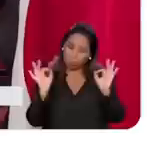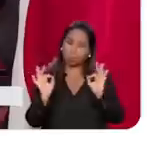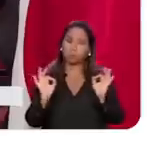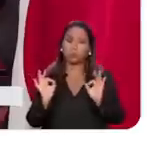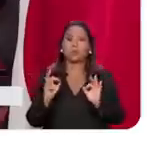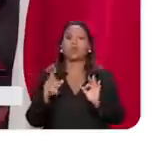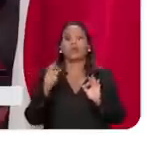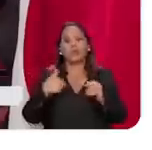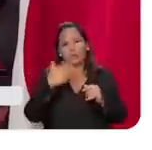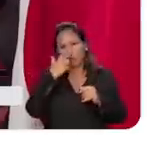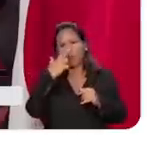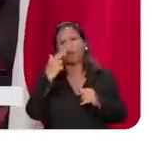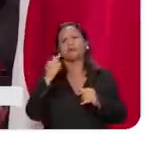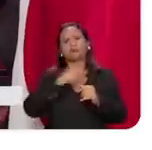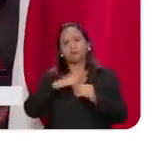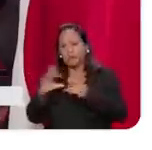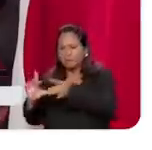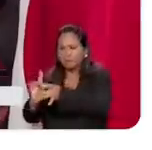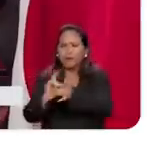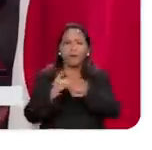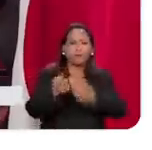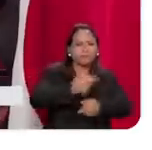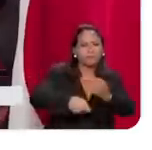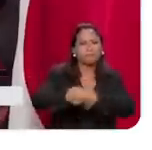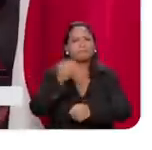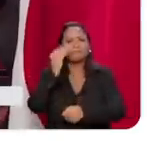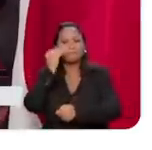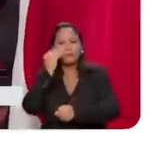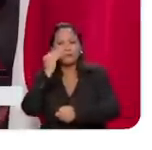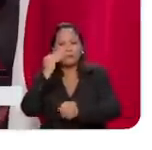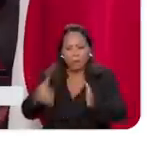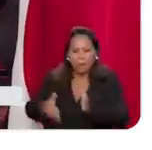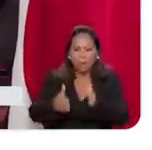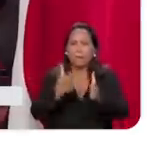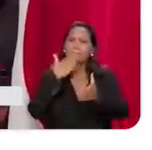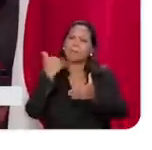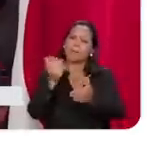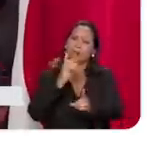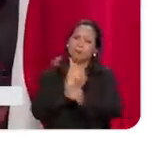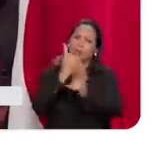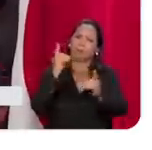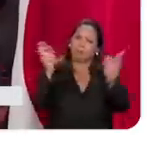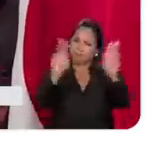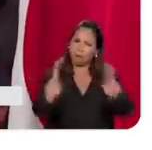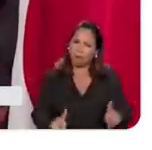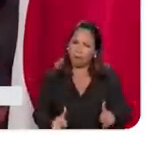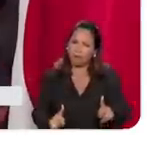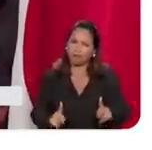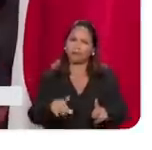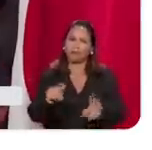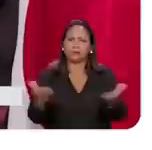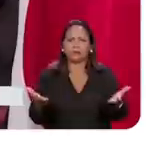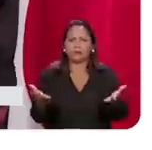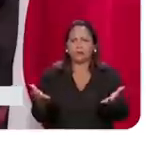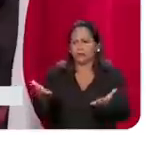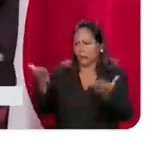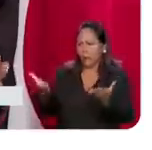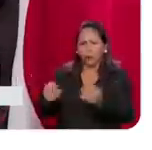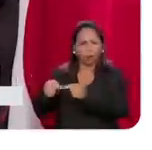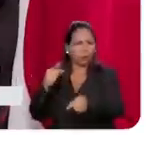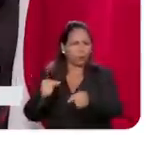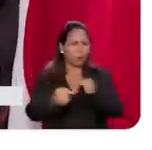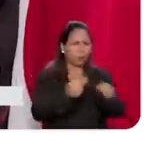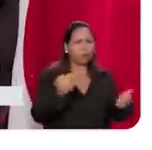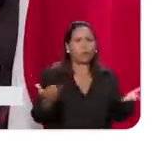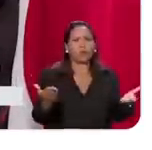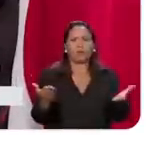e defender os interesses da Nação acabou procurar o bem-estar mas não o Brasil tem que estar com os comum ali até o